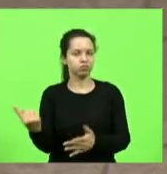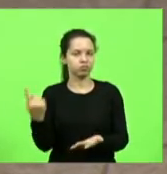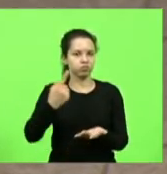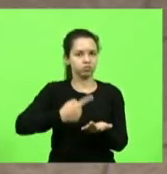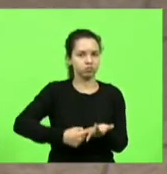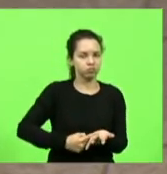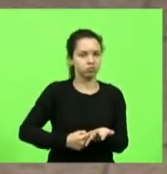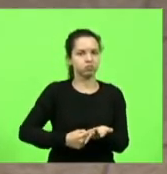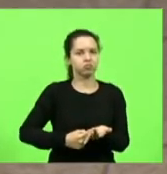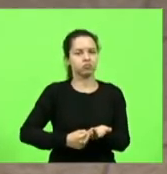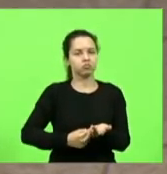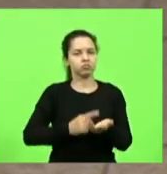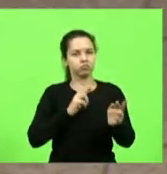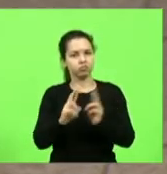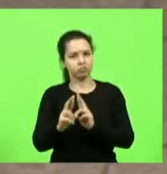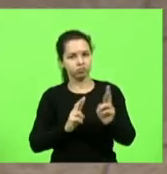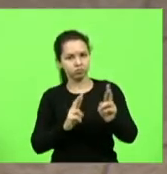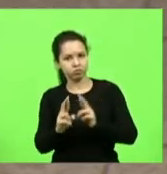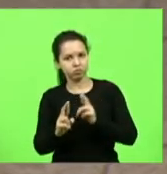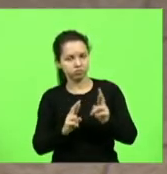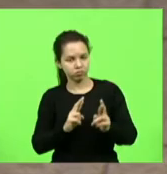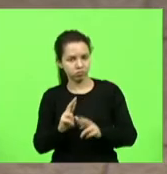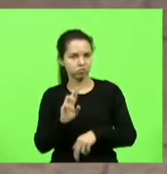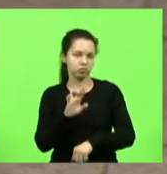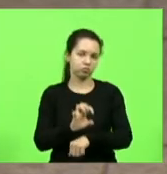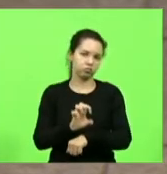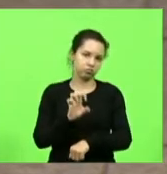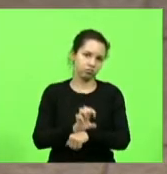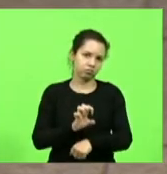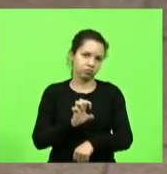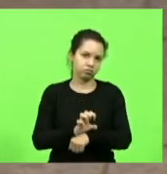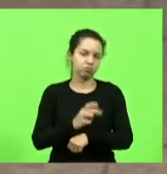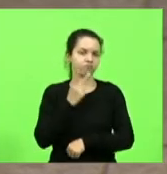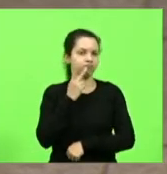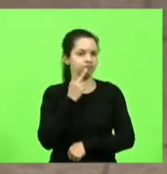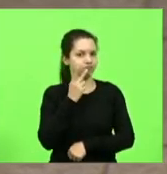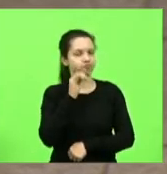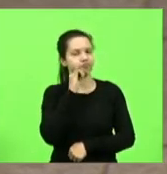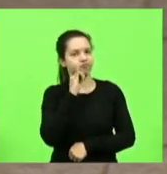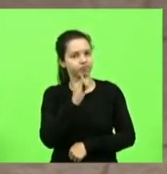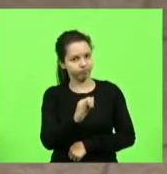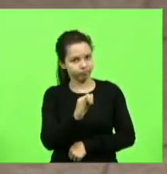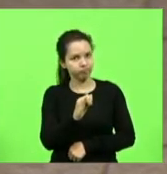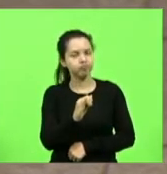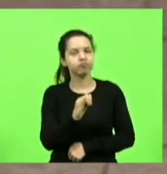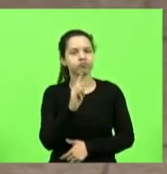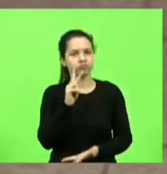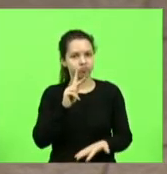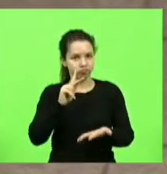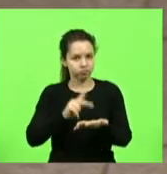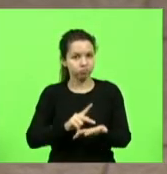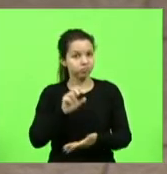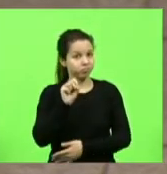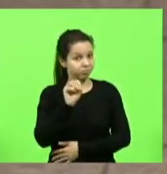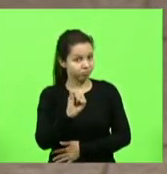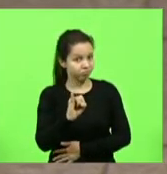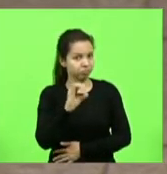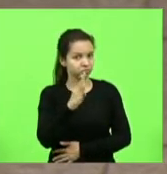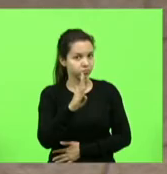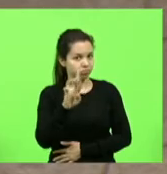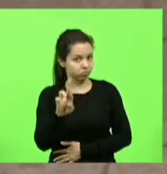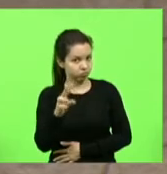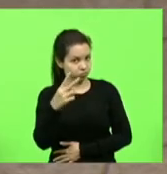as nossas rodovias estaduais. Aqui eu vou dizer, e eu vou dizer mais, se a BR-280